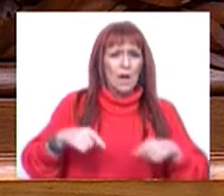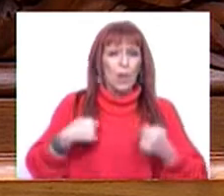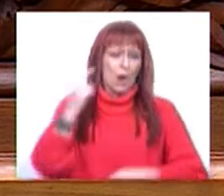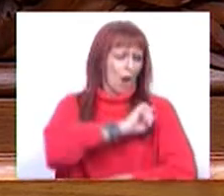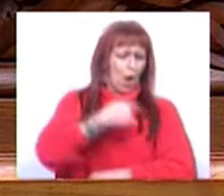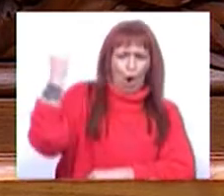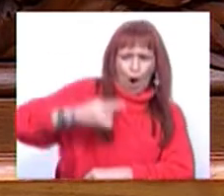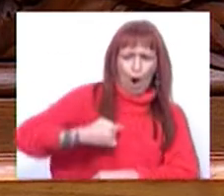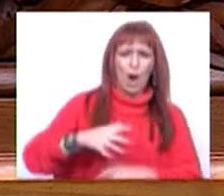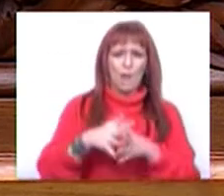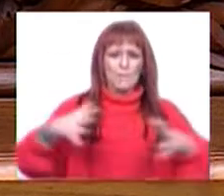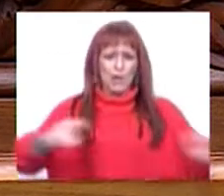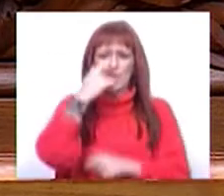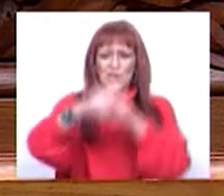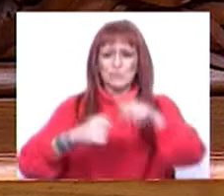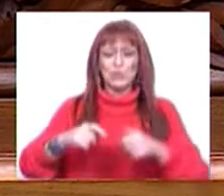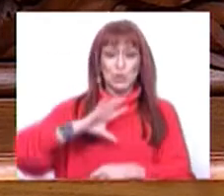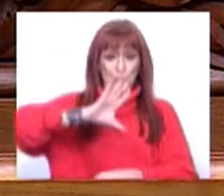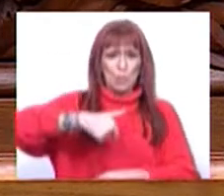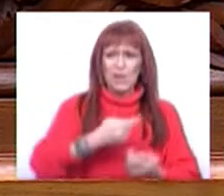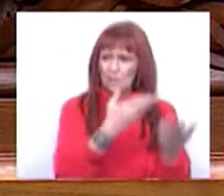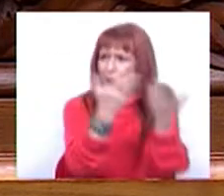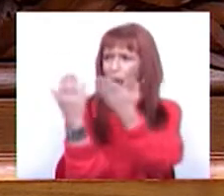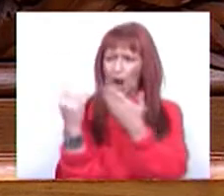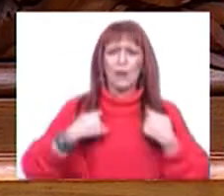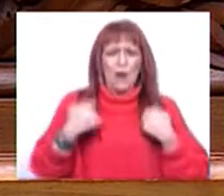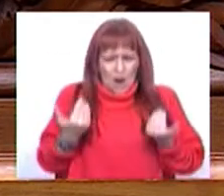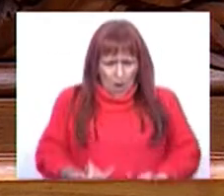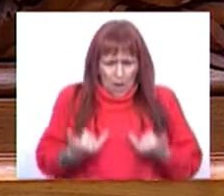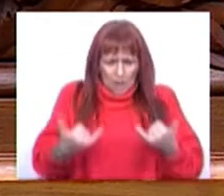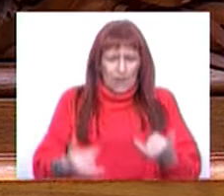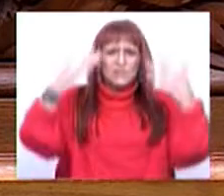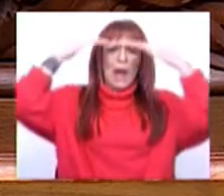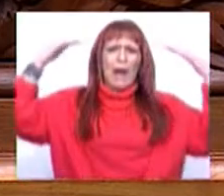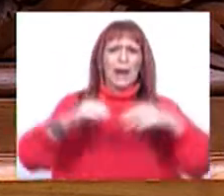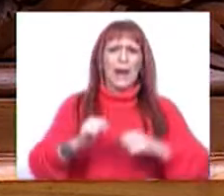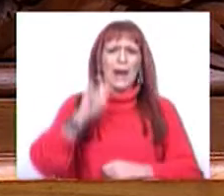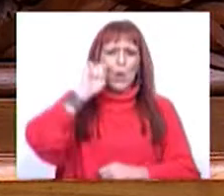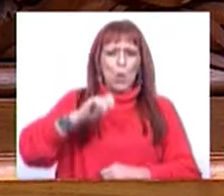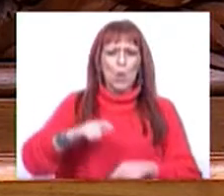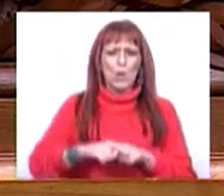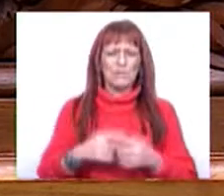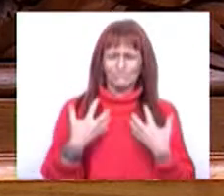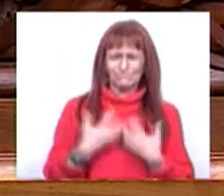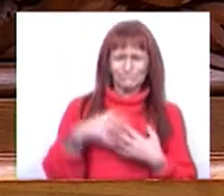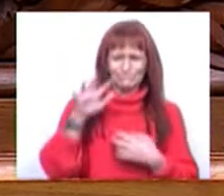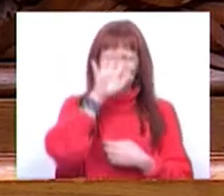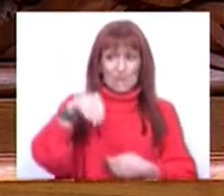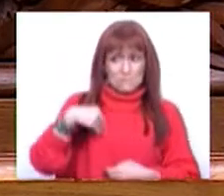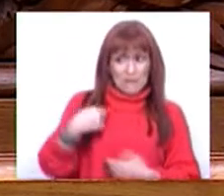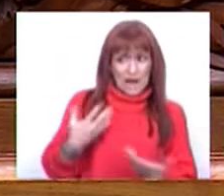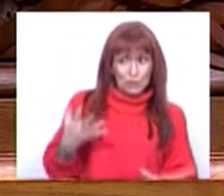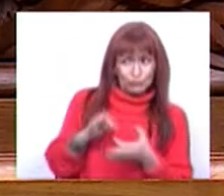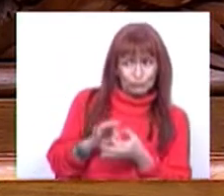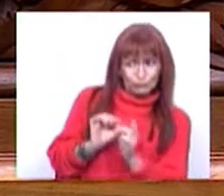autocracias que dominam a maior parte dos cidadãos deste planeta, temos agora a guerra na Ucrânia, com as incertezas e o medo a